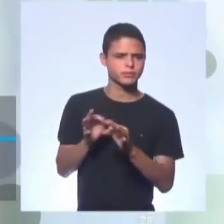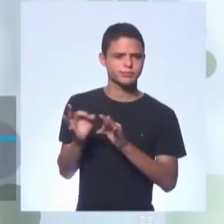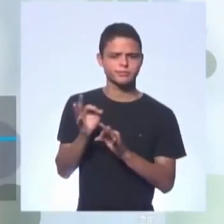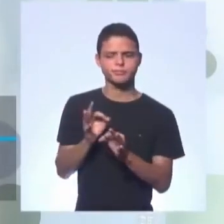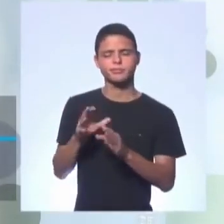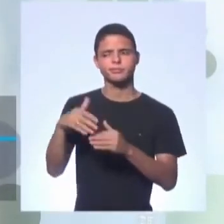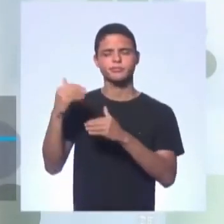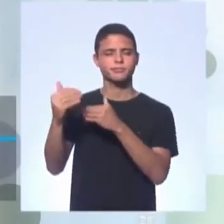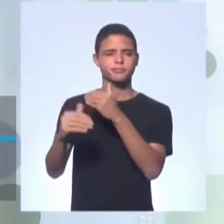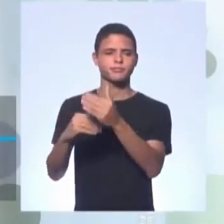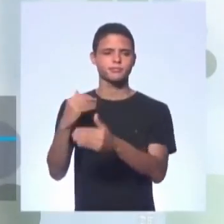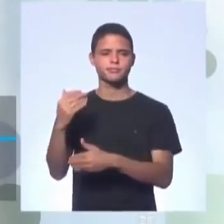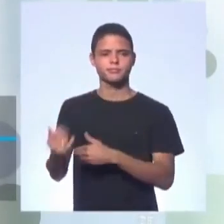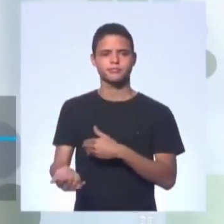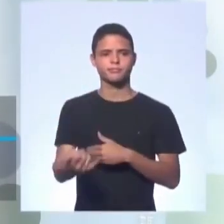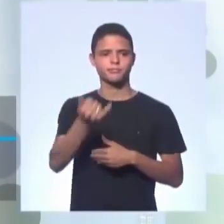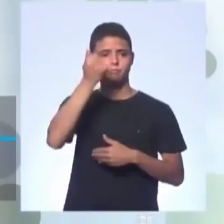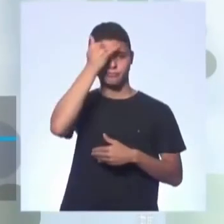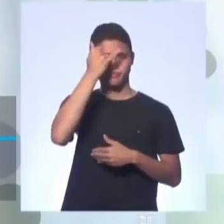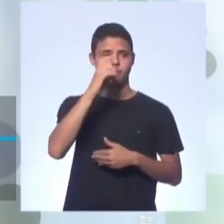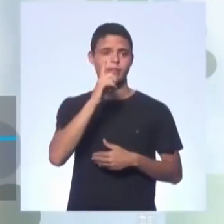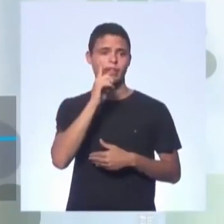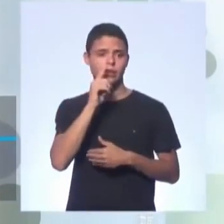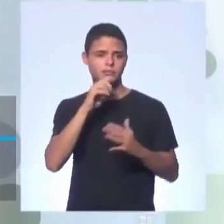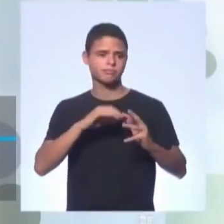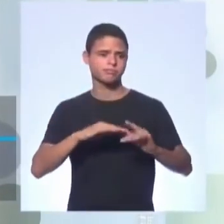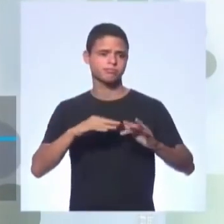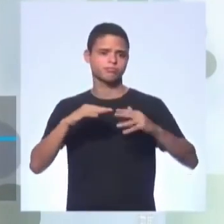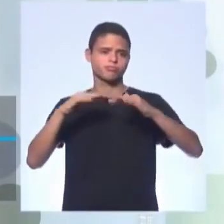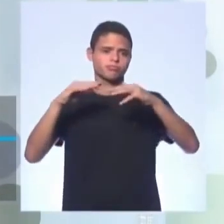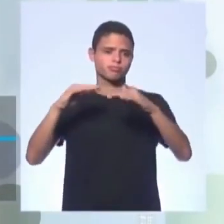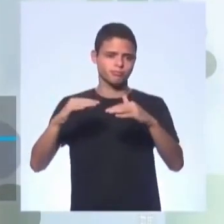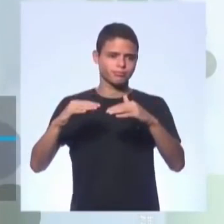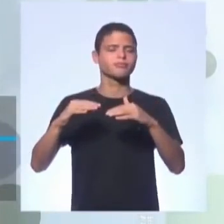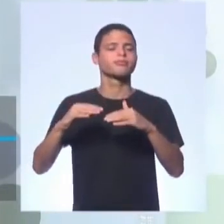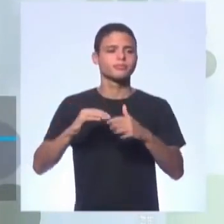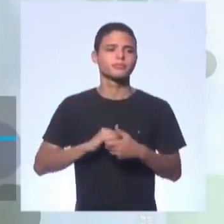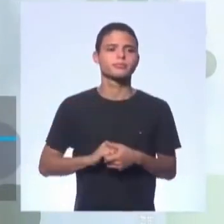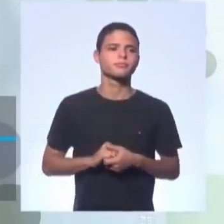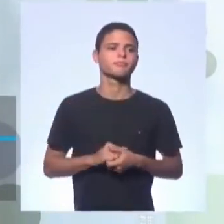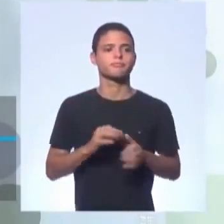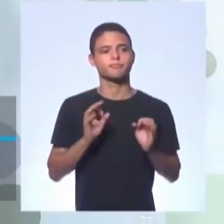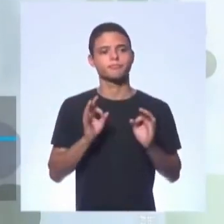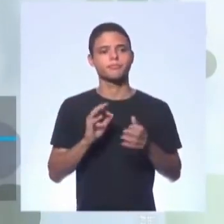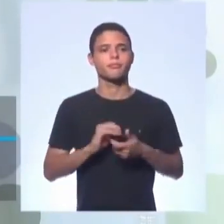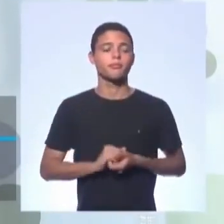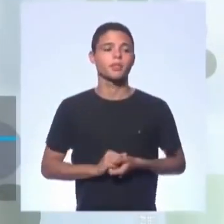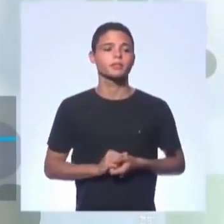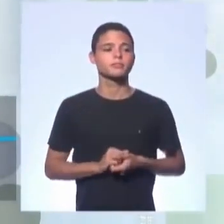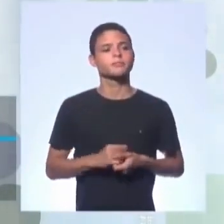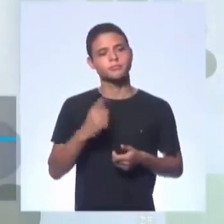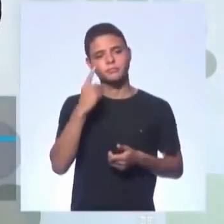né? Vem as enchentes aí porque os córregos estão aí entupidos, tá certo? Vamos lá para a